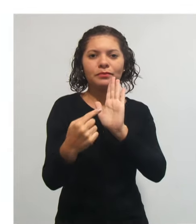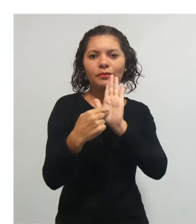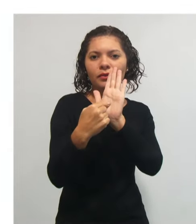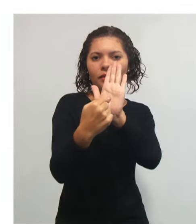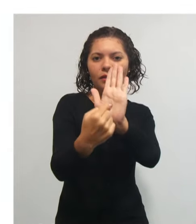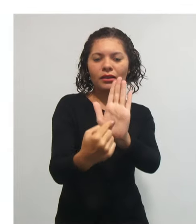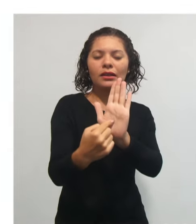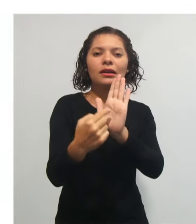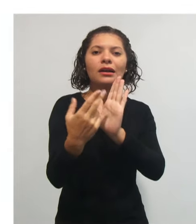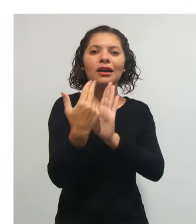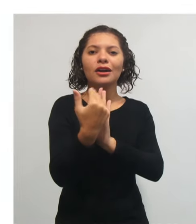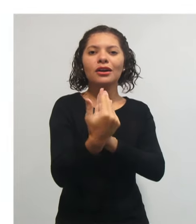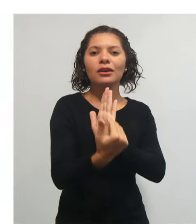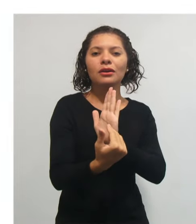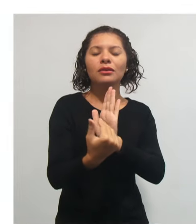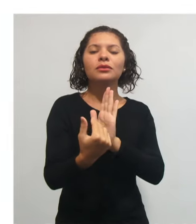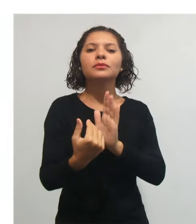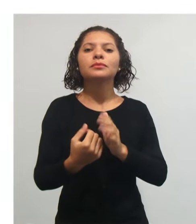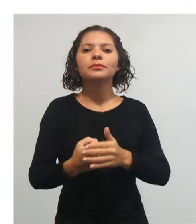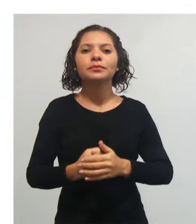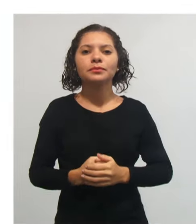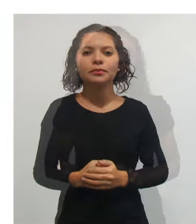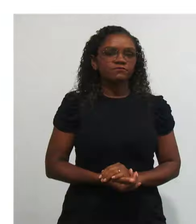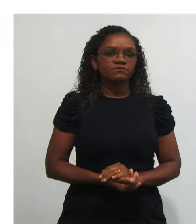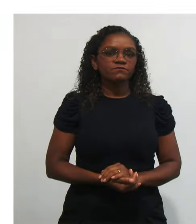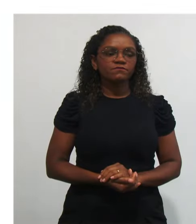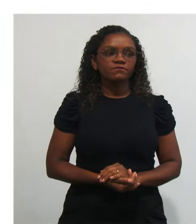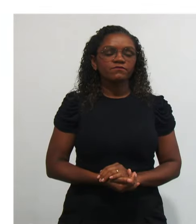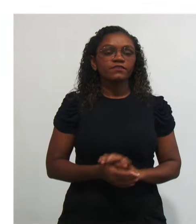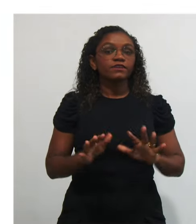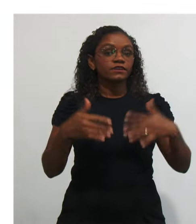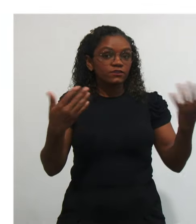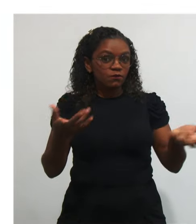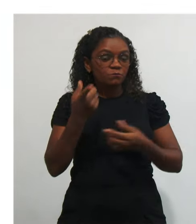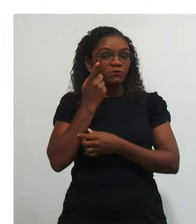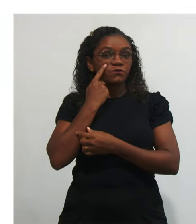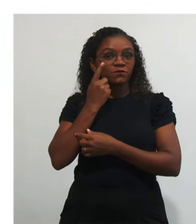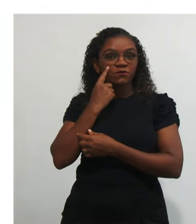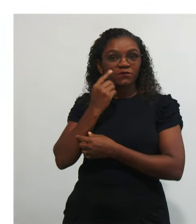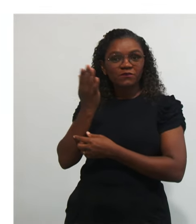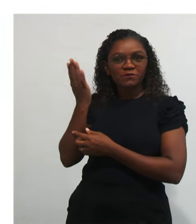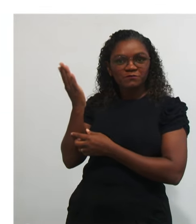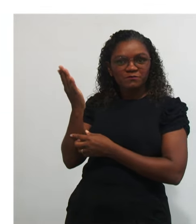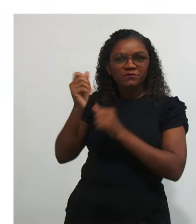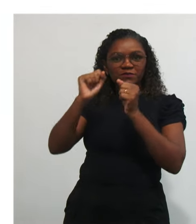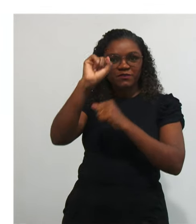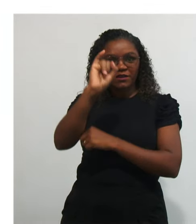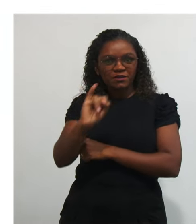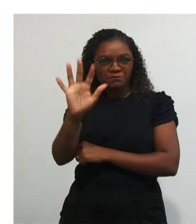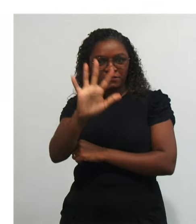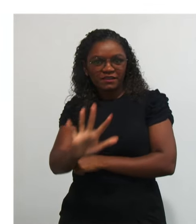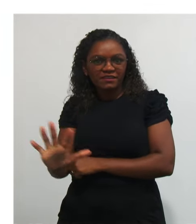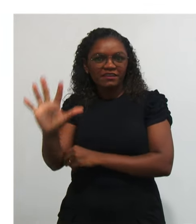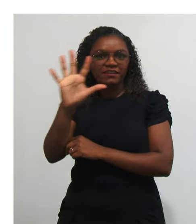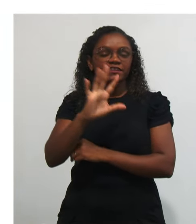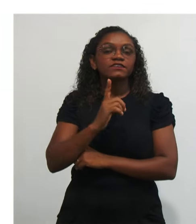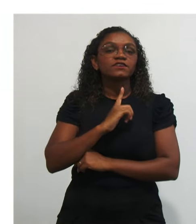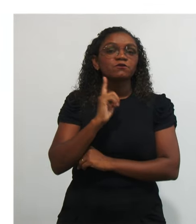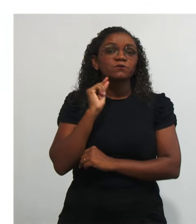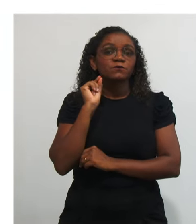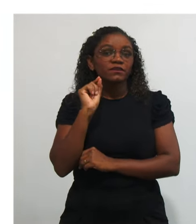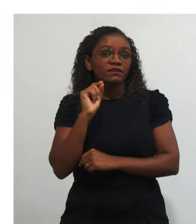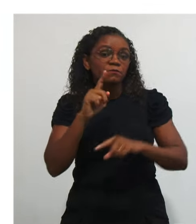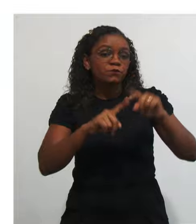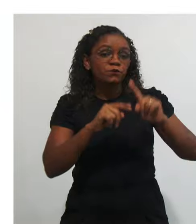inovação tecnológica ao longo do tempo né então Observe aí essas imagens onde nós temos um único